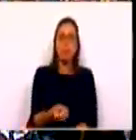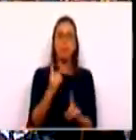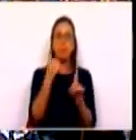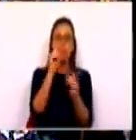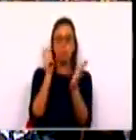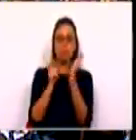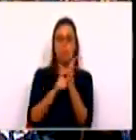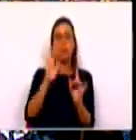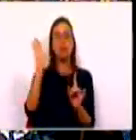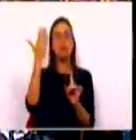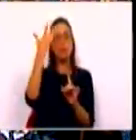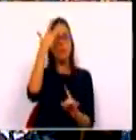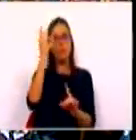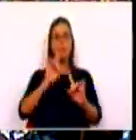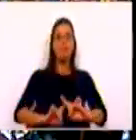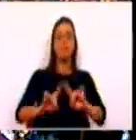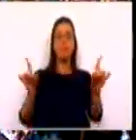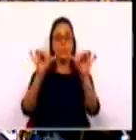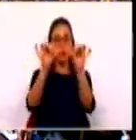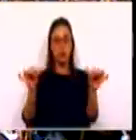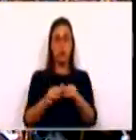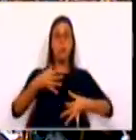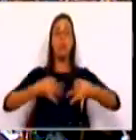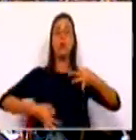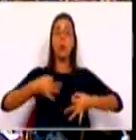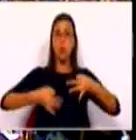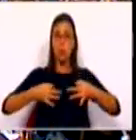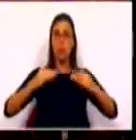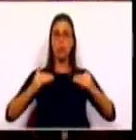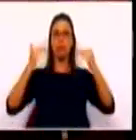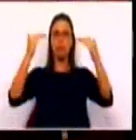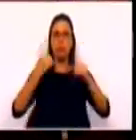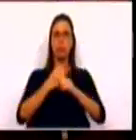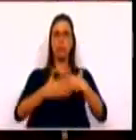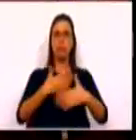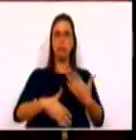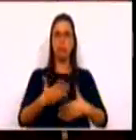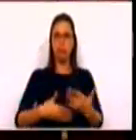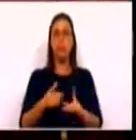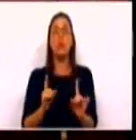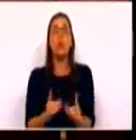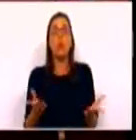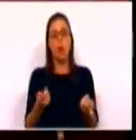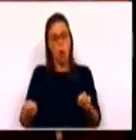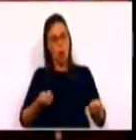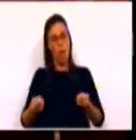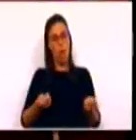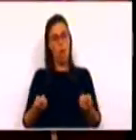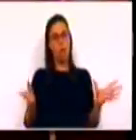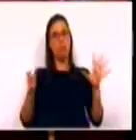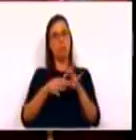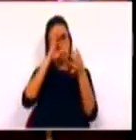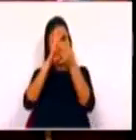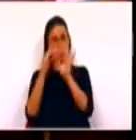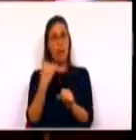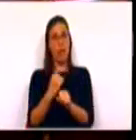dos aspectos que mais marcam a diferença dos sistemas judiciais de elevado desempenho reside numa organização racional